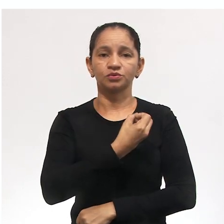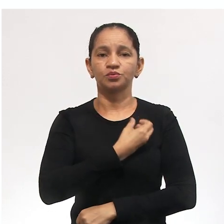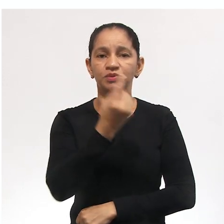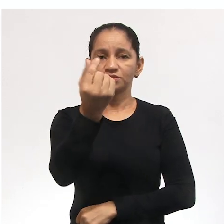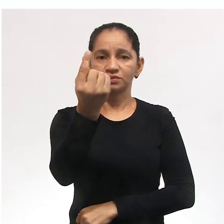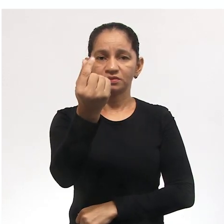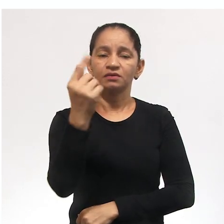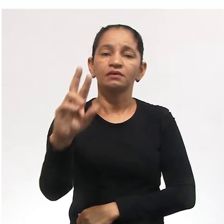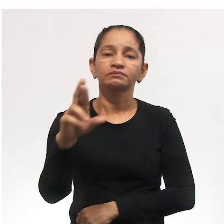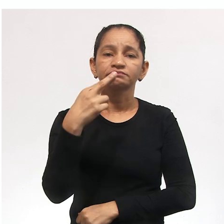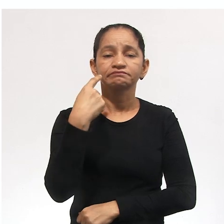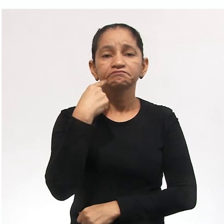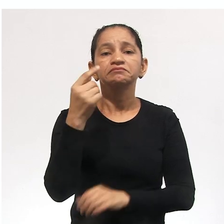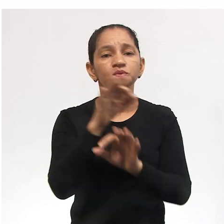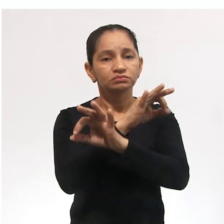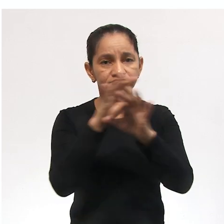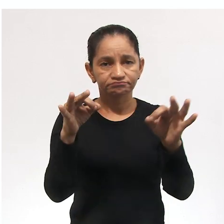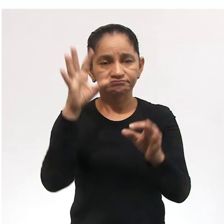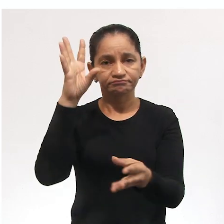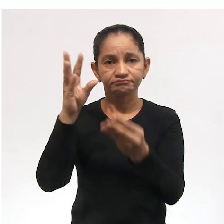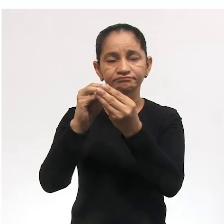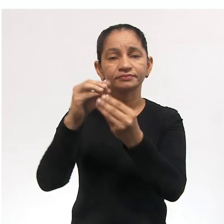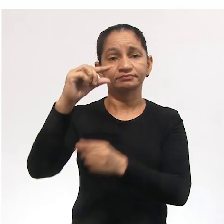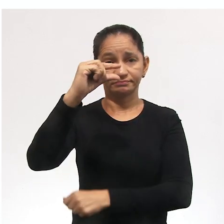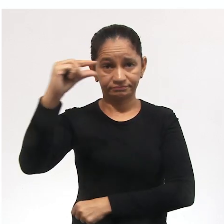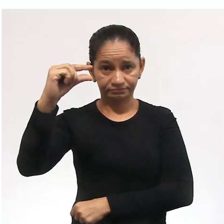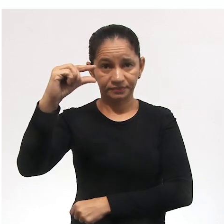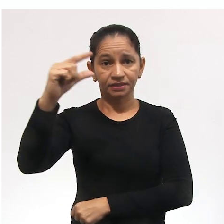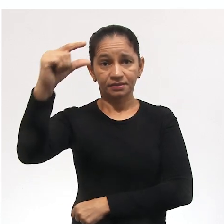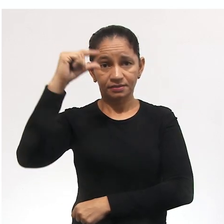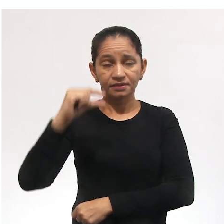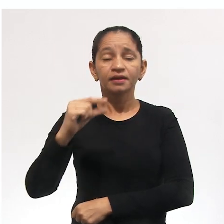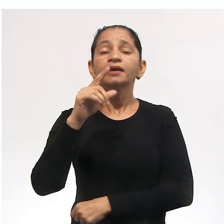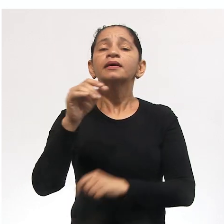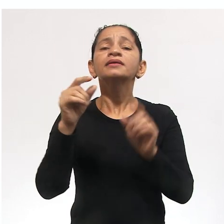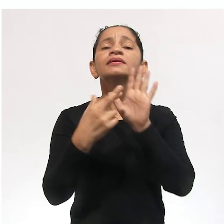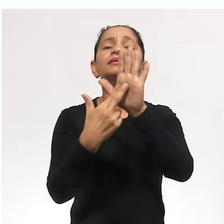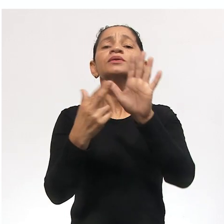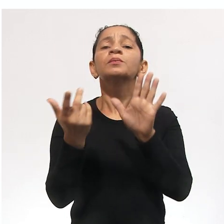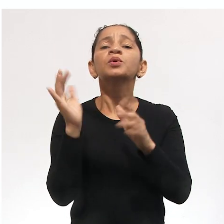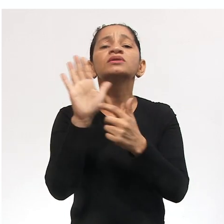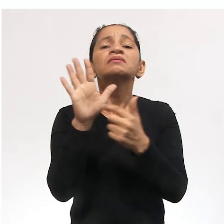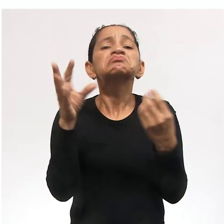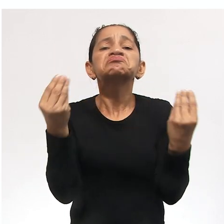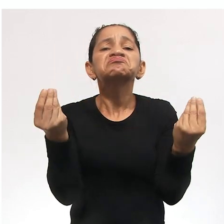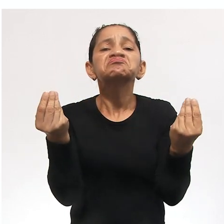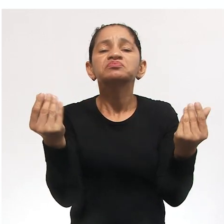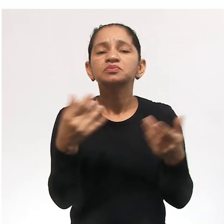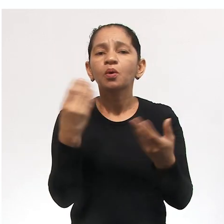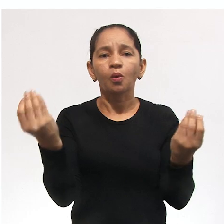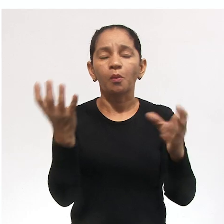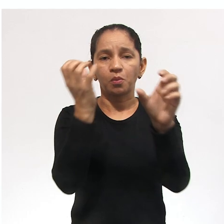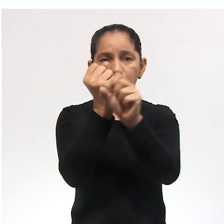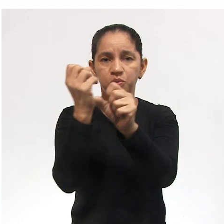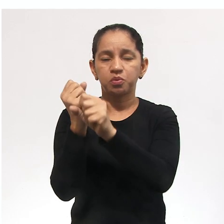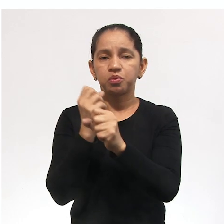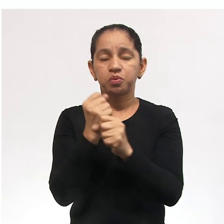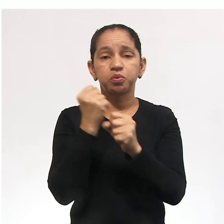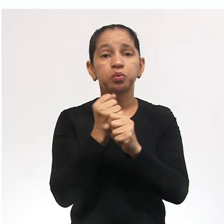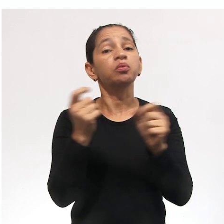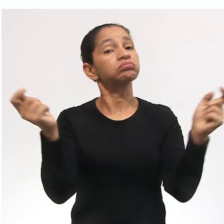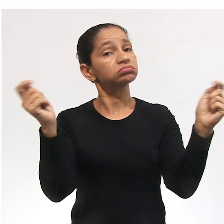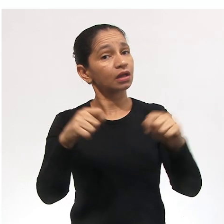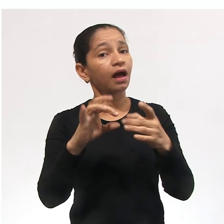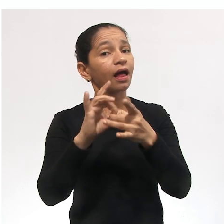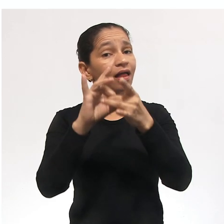da sociedade. E o dinheiro está sendo representado pela conta disponibilidade, tá?